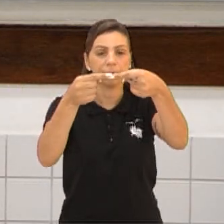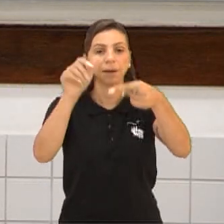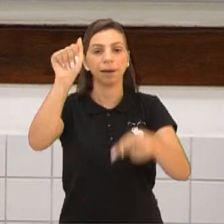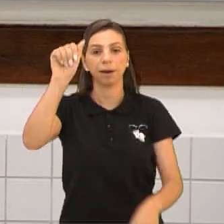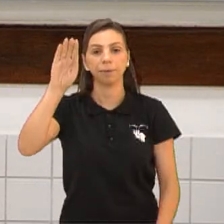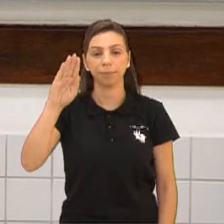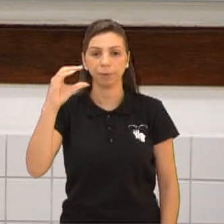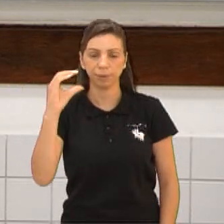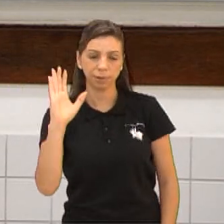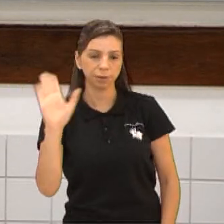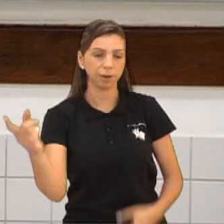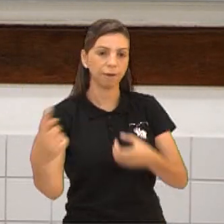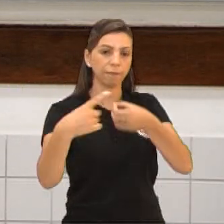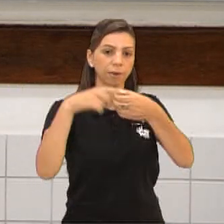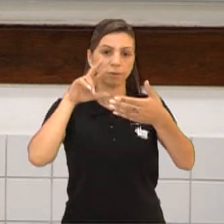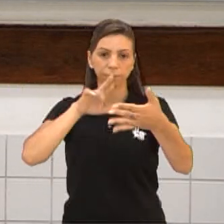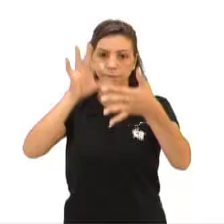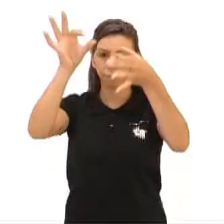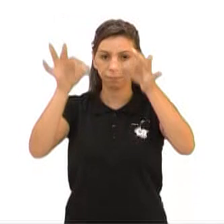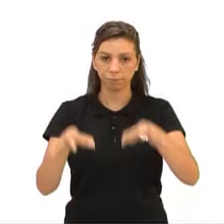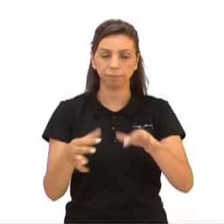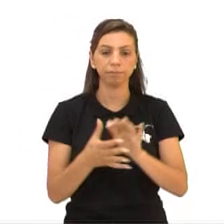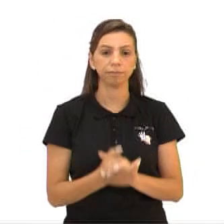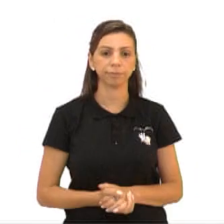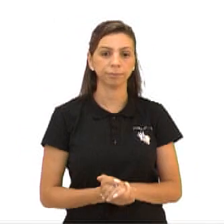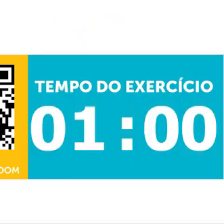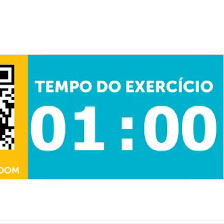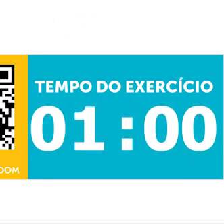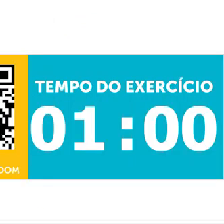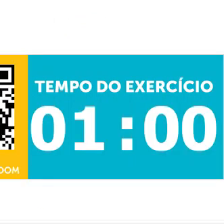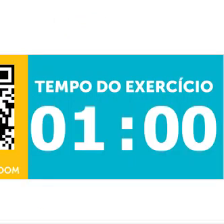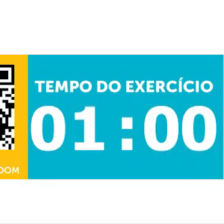ou C, que daqui a pouco eu volto com a resposta correta.